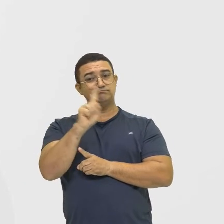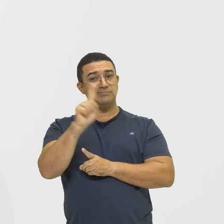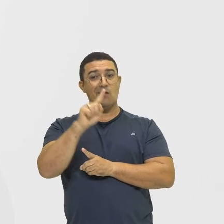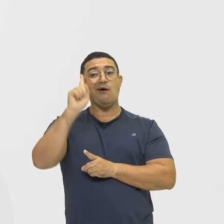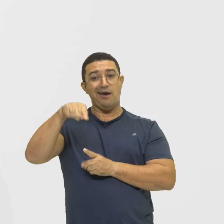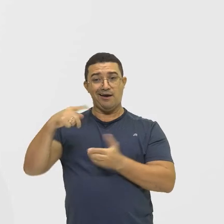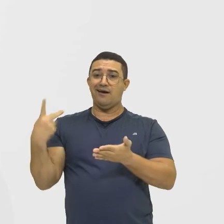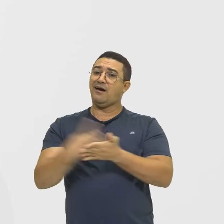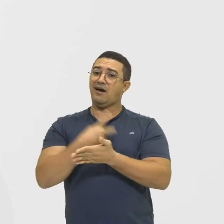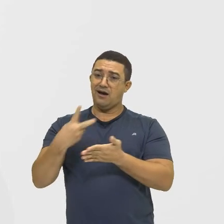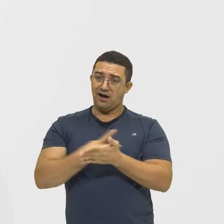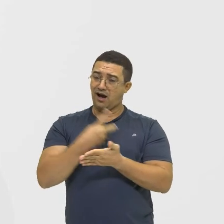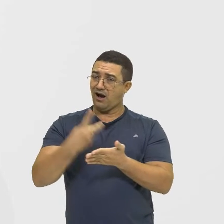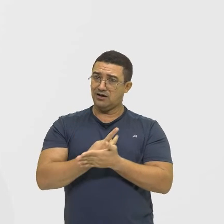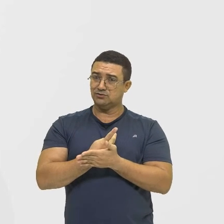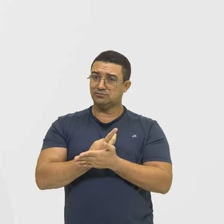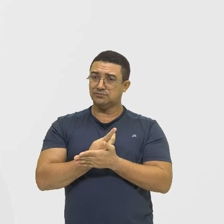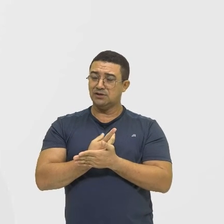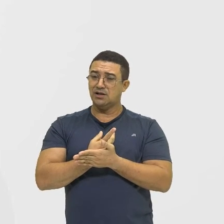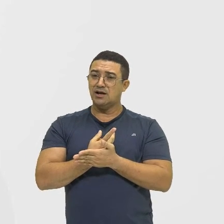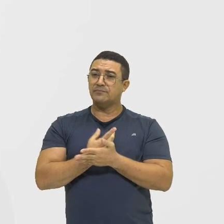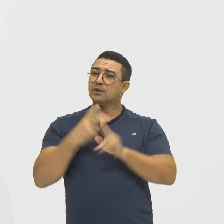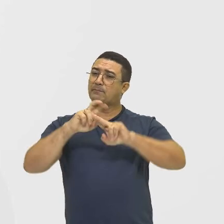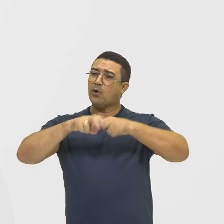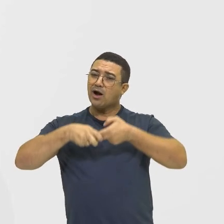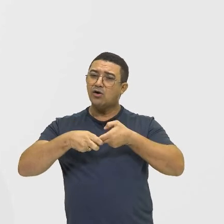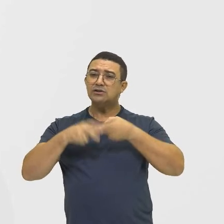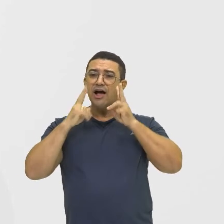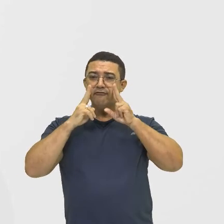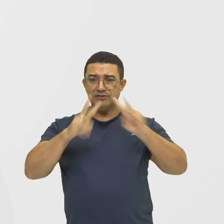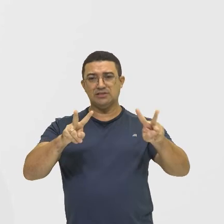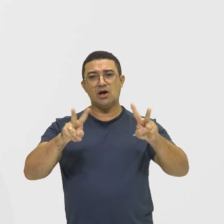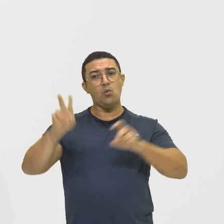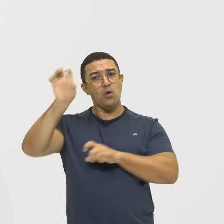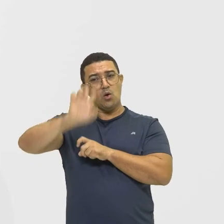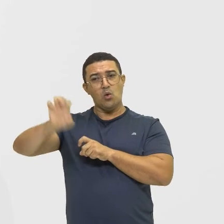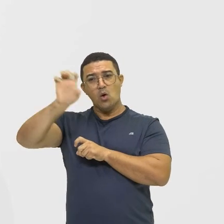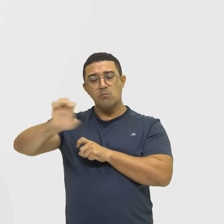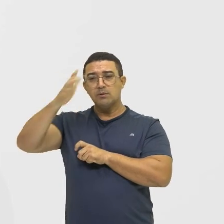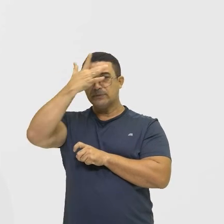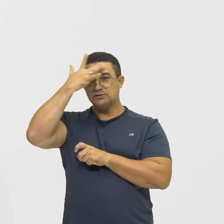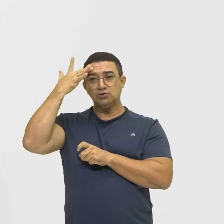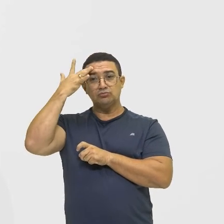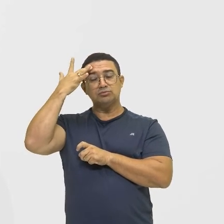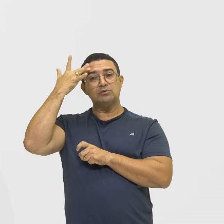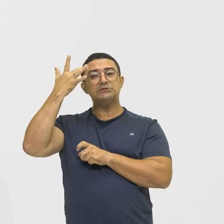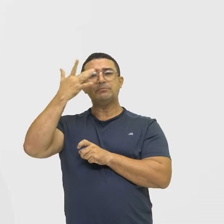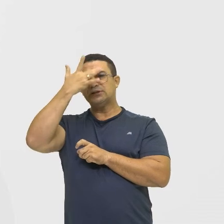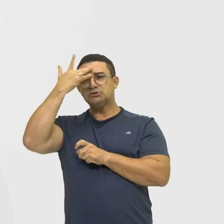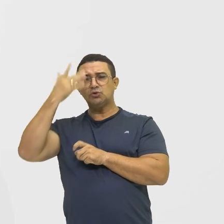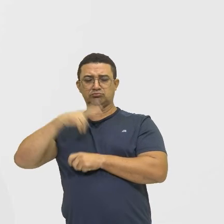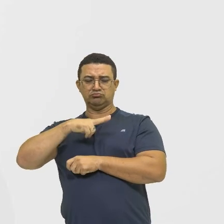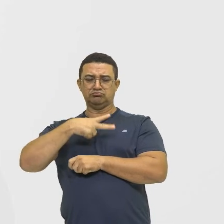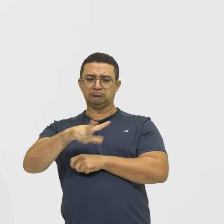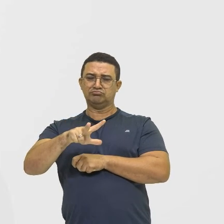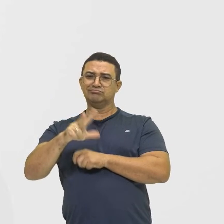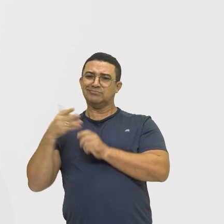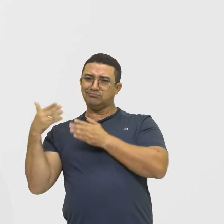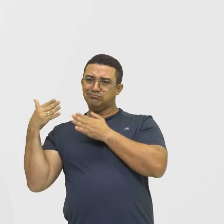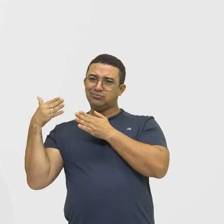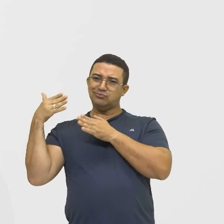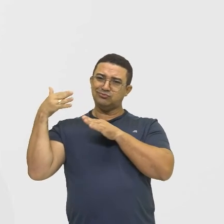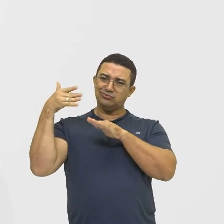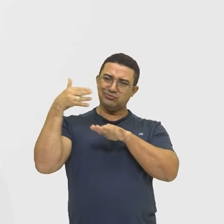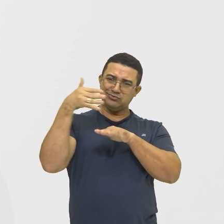É a visão europeia, quando eles chegaram aqui no Brasil, tá? De falsa superioridade. Então, quando